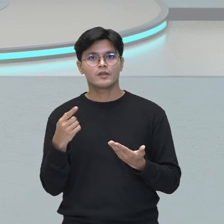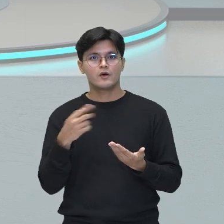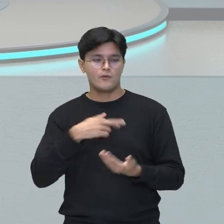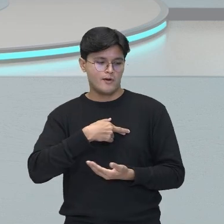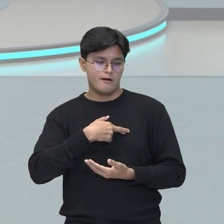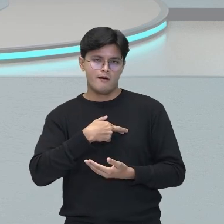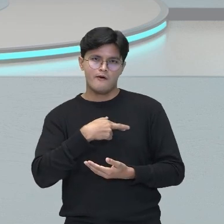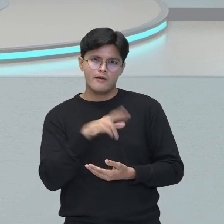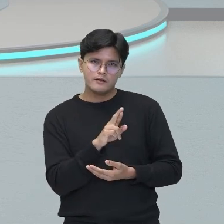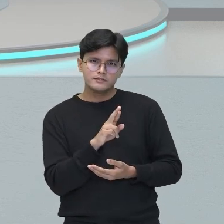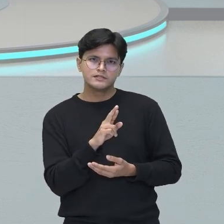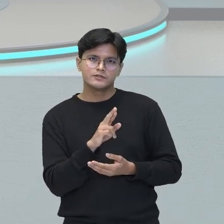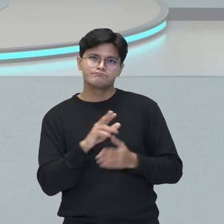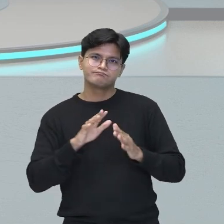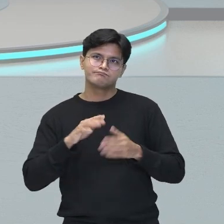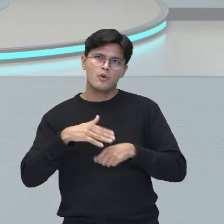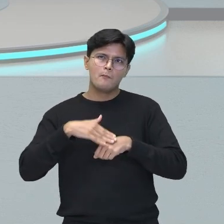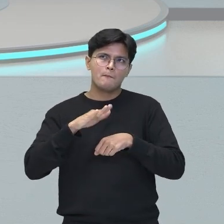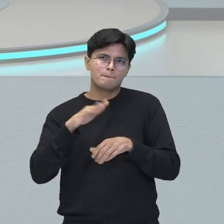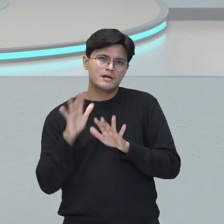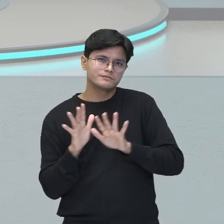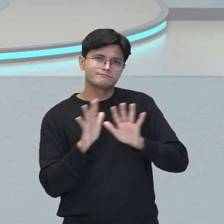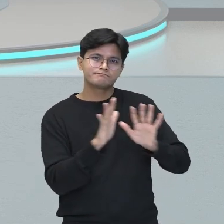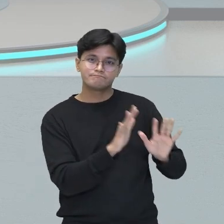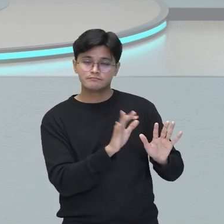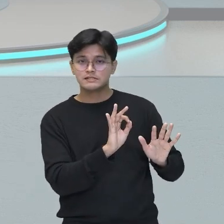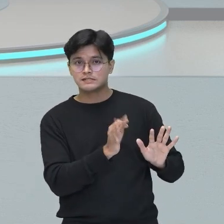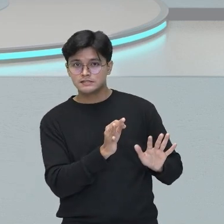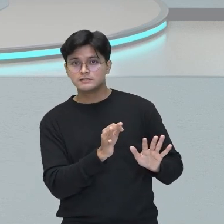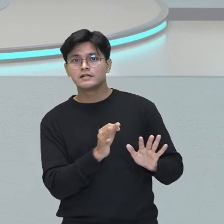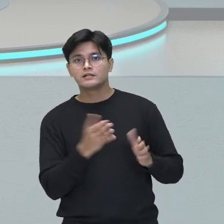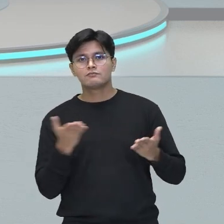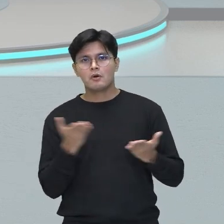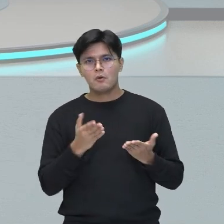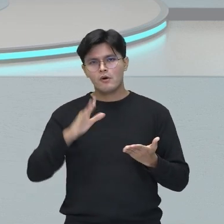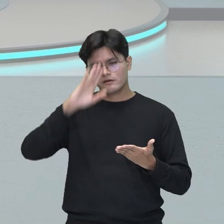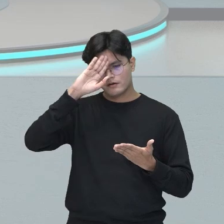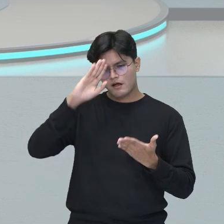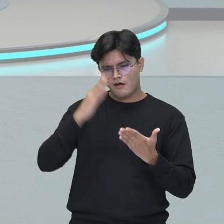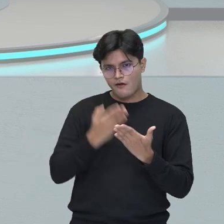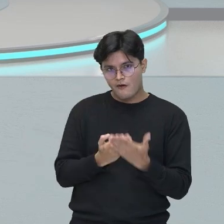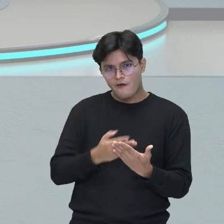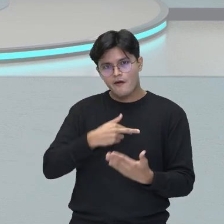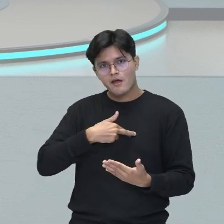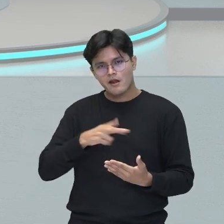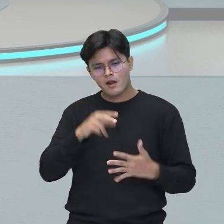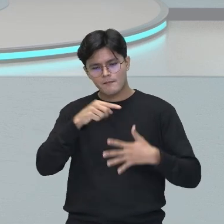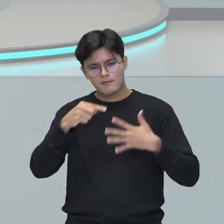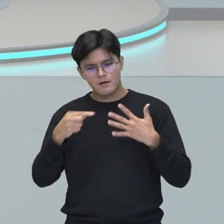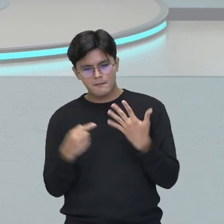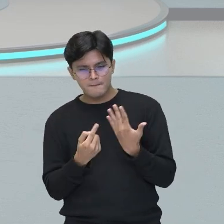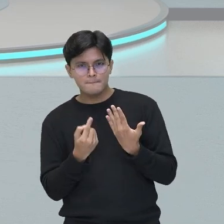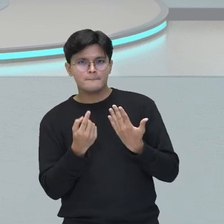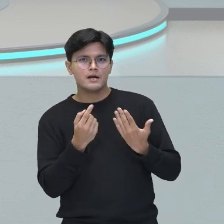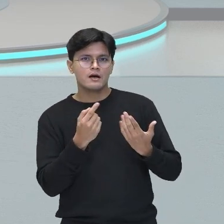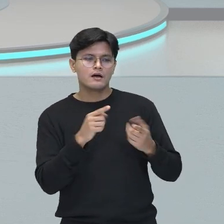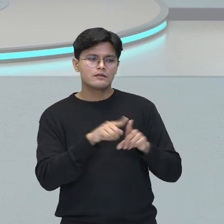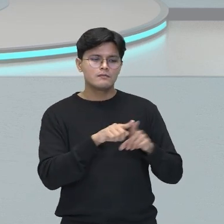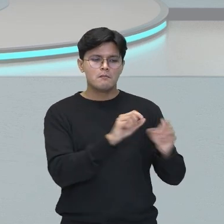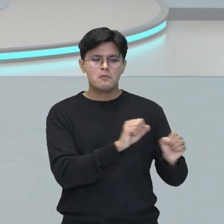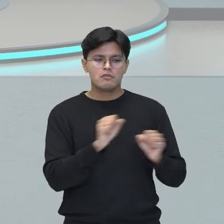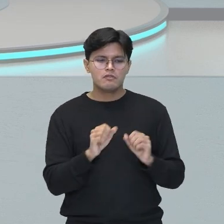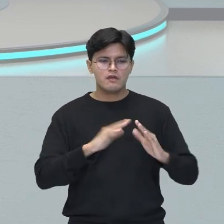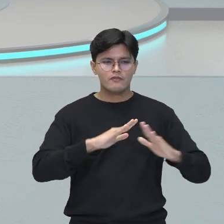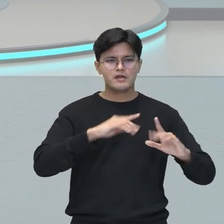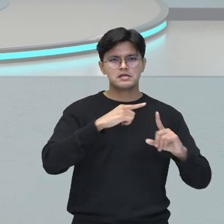a margem né não se acredita mais tanto no Poder da igreja aí nós temos